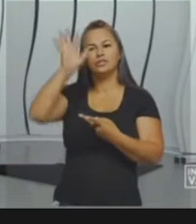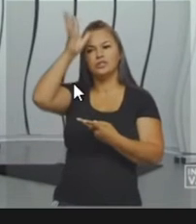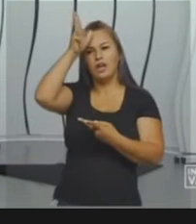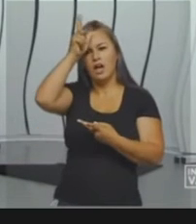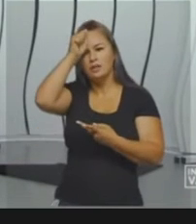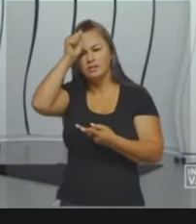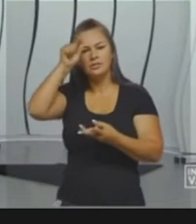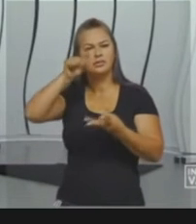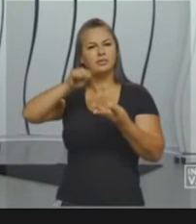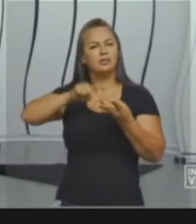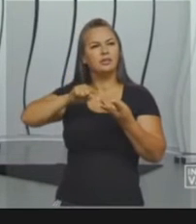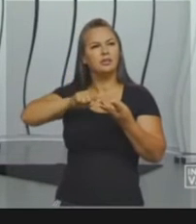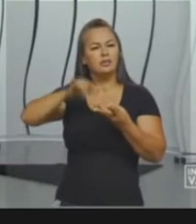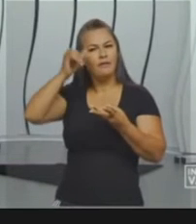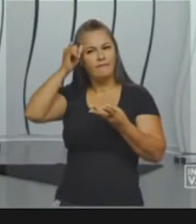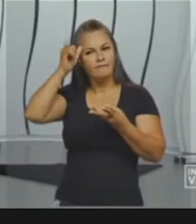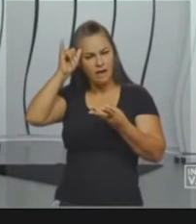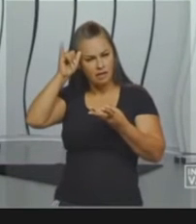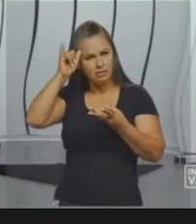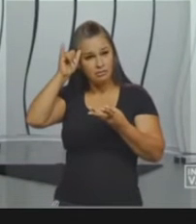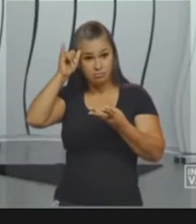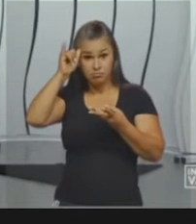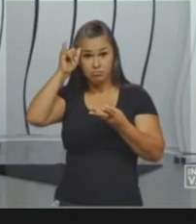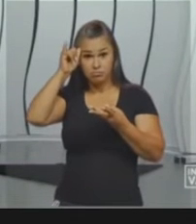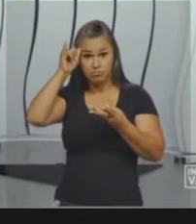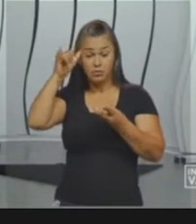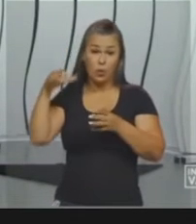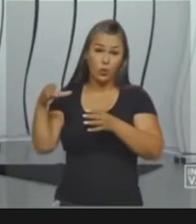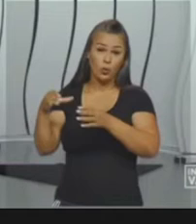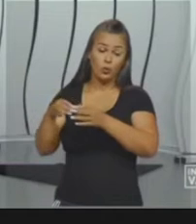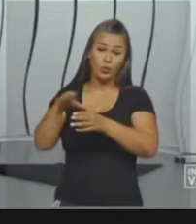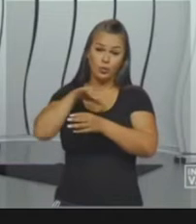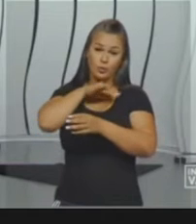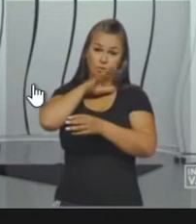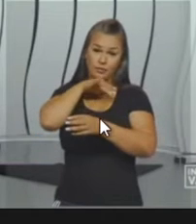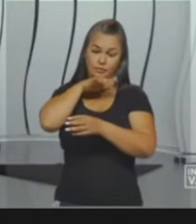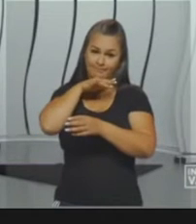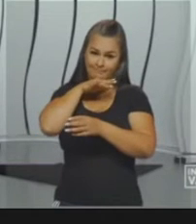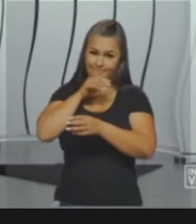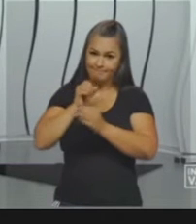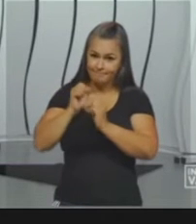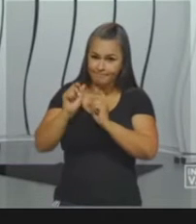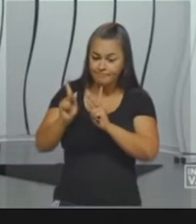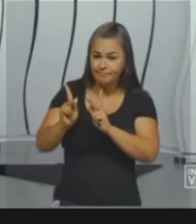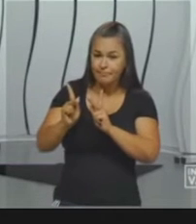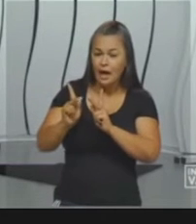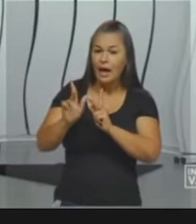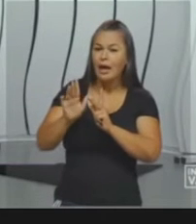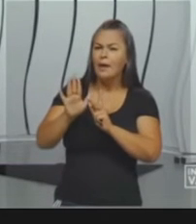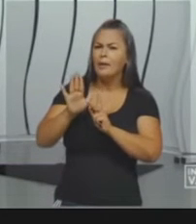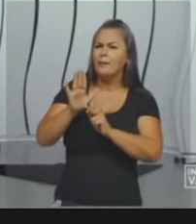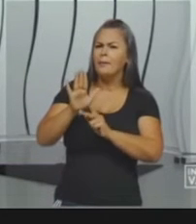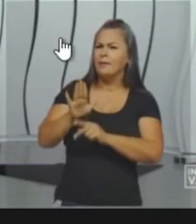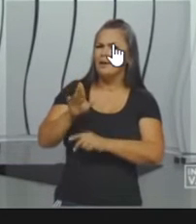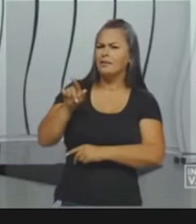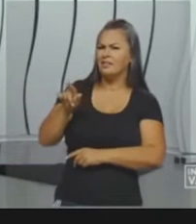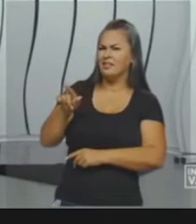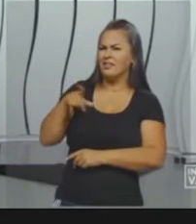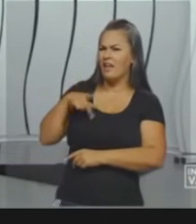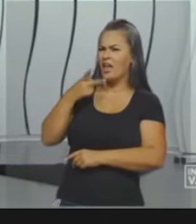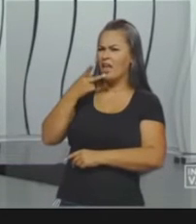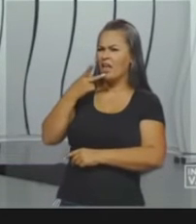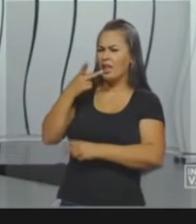de vaca, é tudo animal. Então os animais são utilizados na alimentação. Então a gente não pode deixar que esses animais acabem.